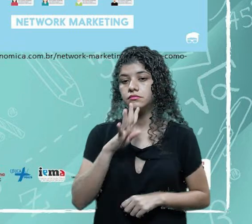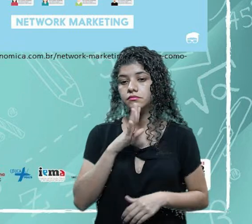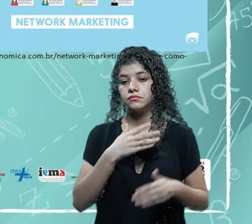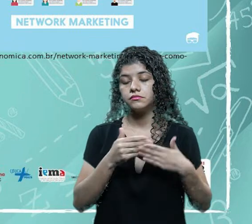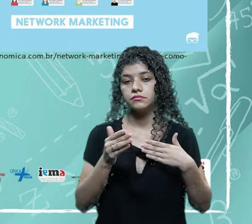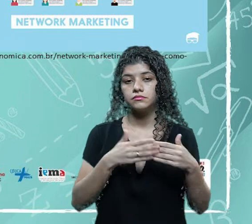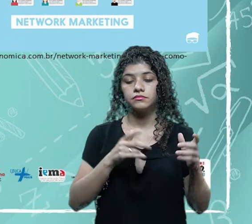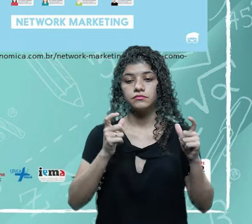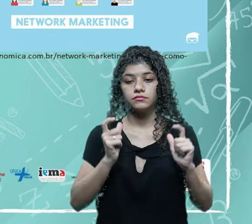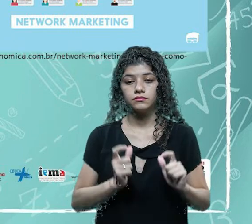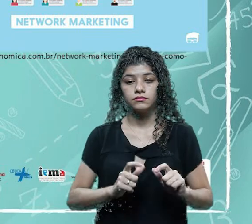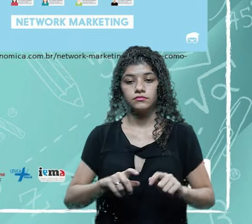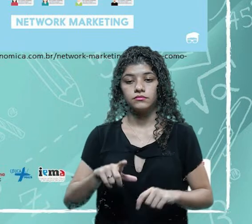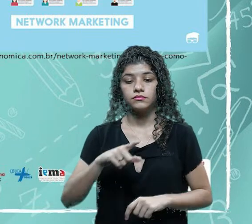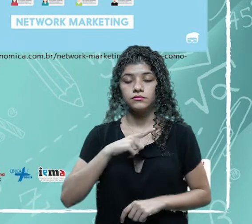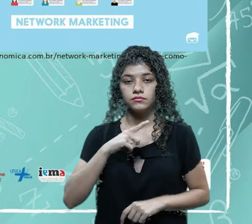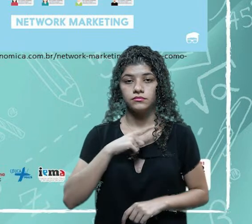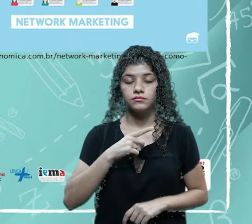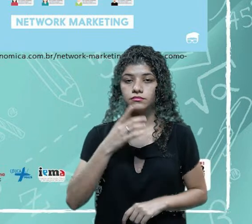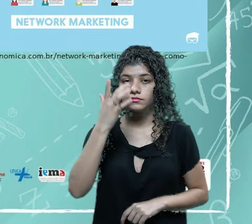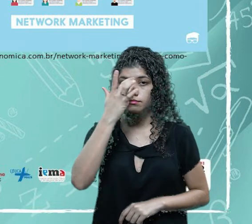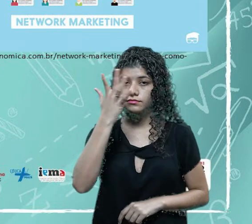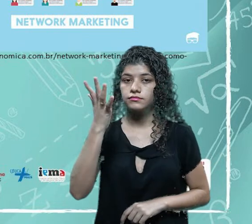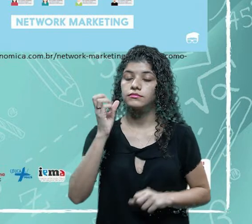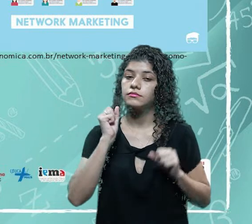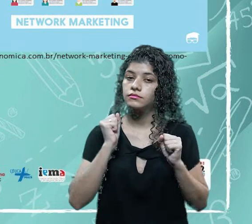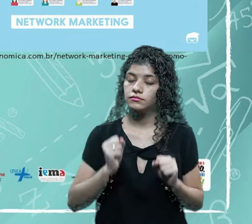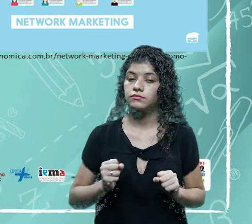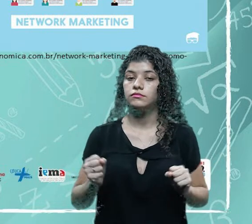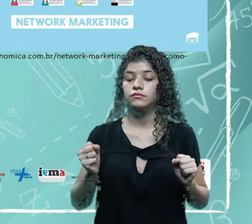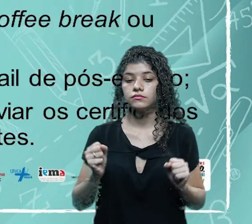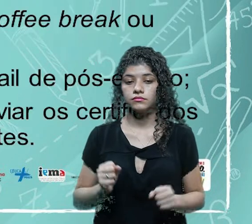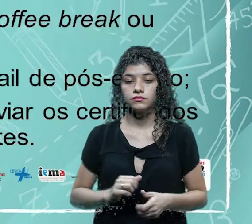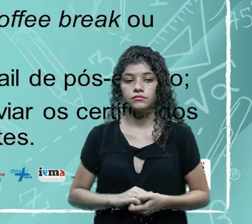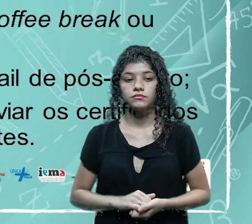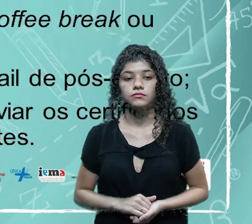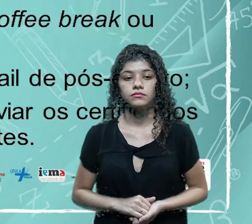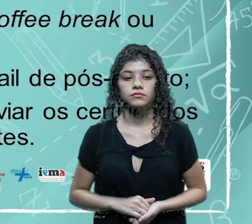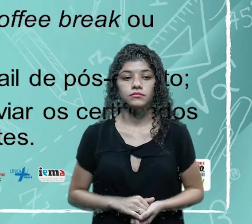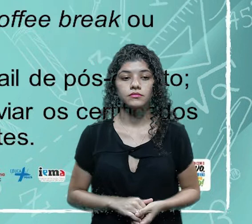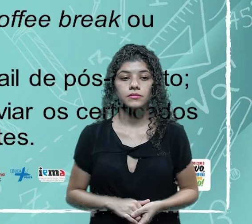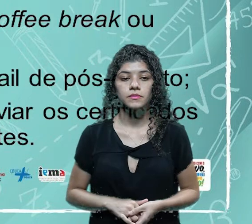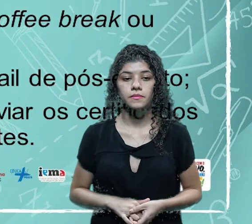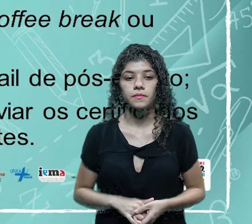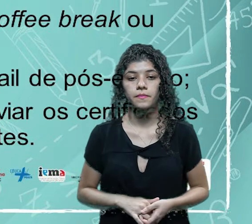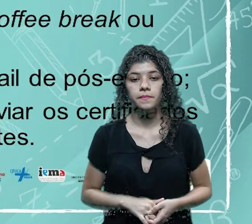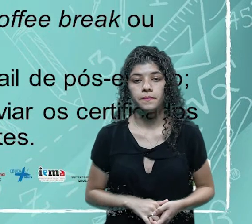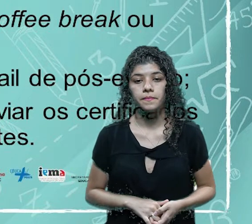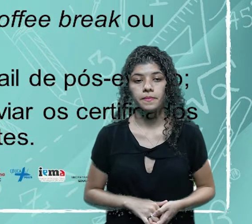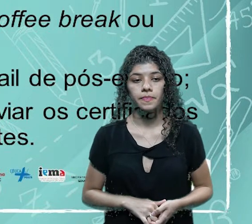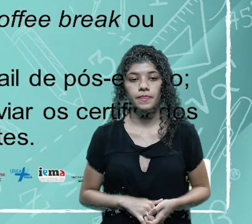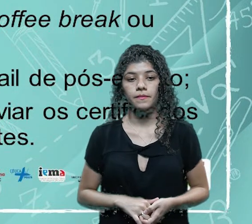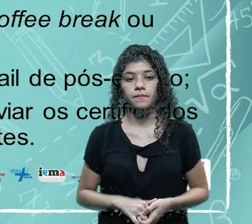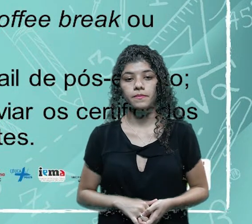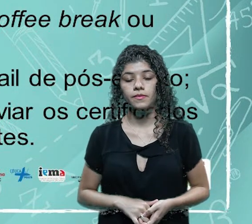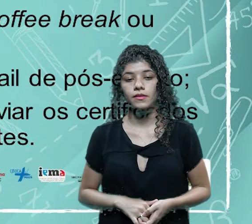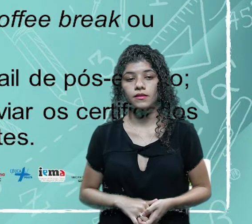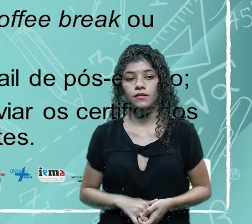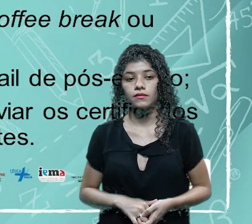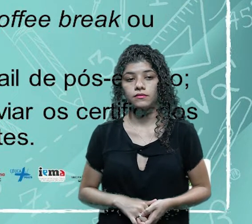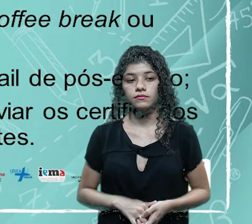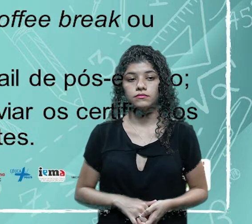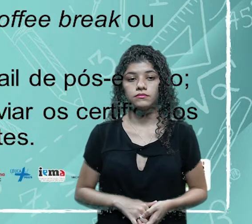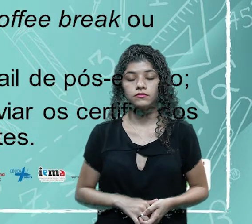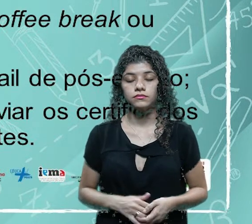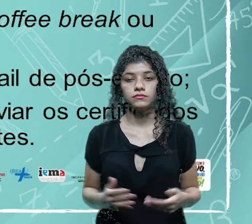em qualquer lugar então ele pensa a facilidade tem como participar e o vamos